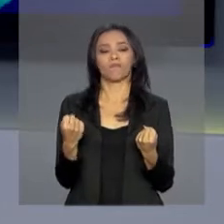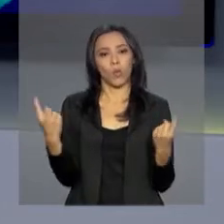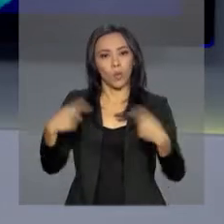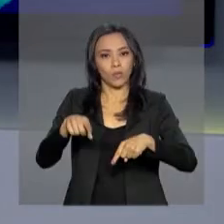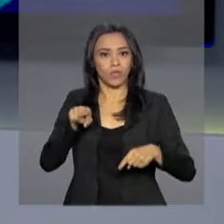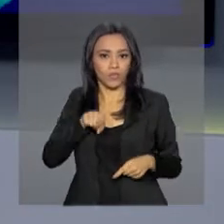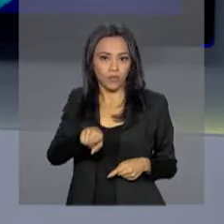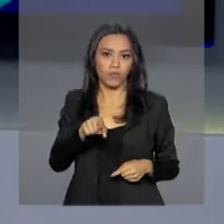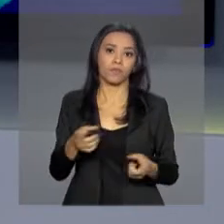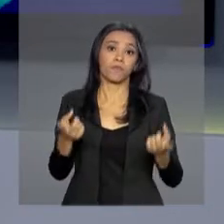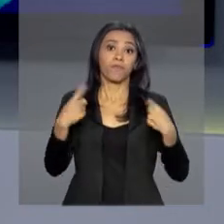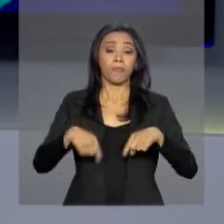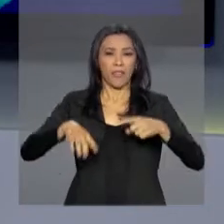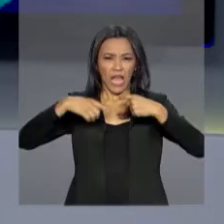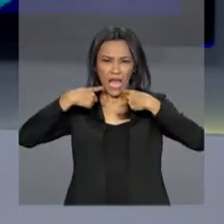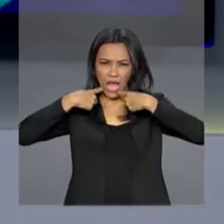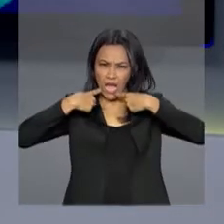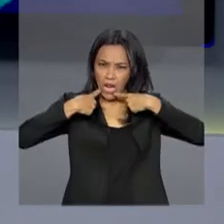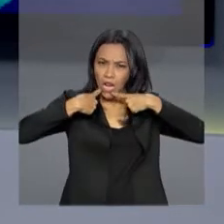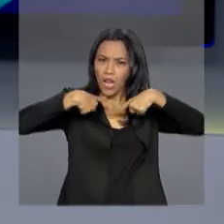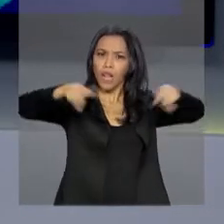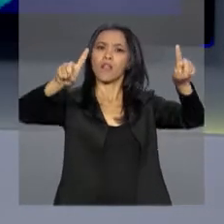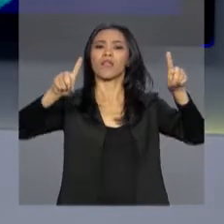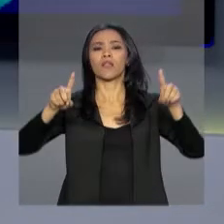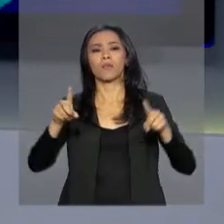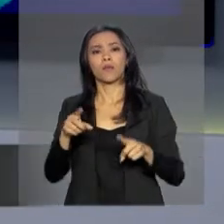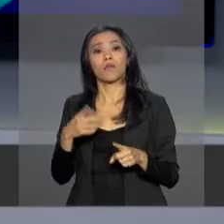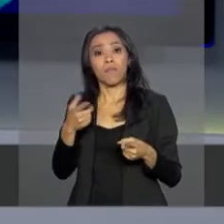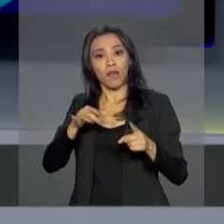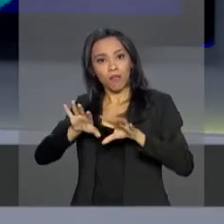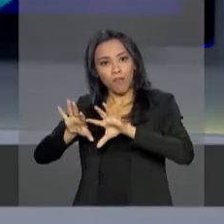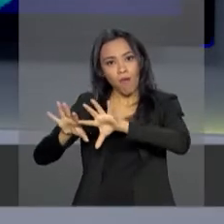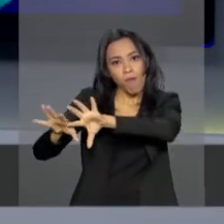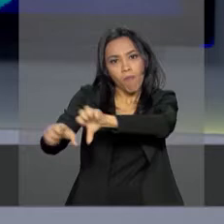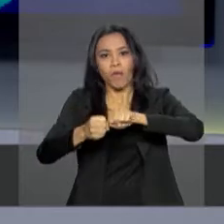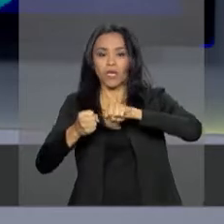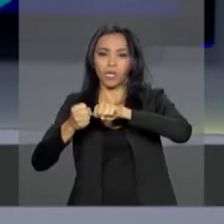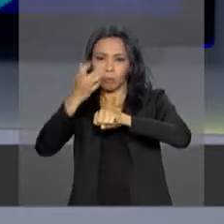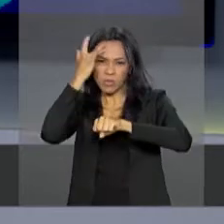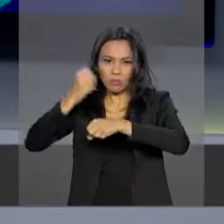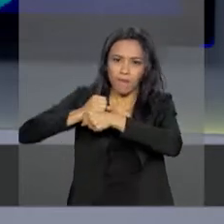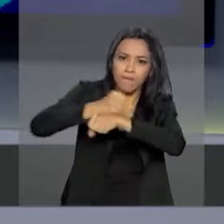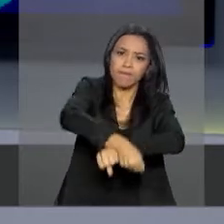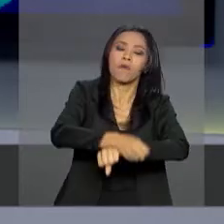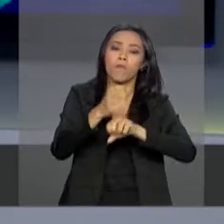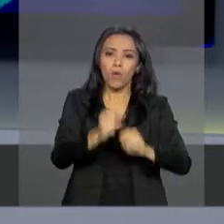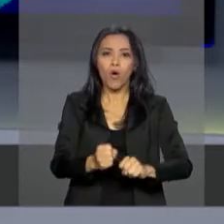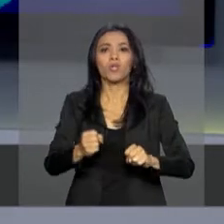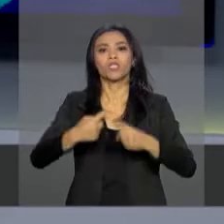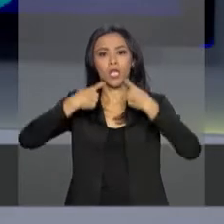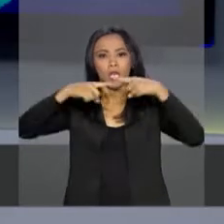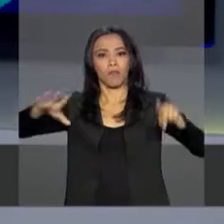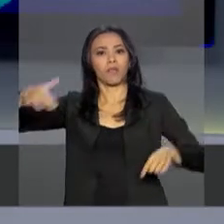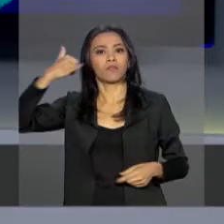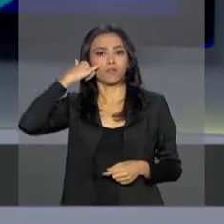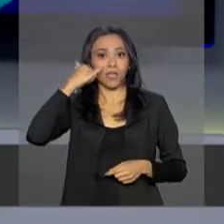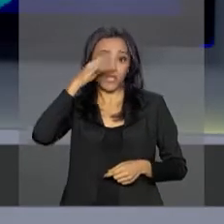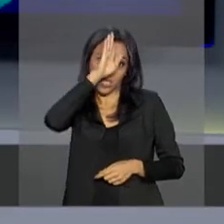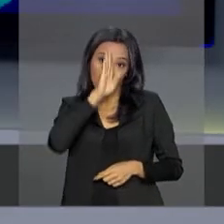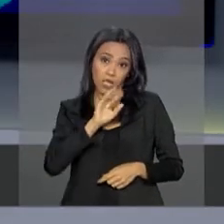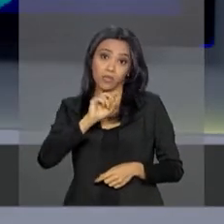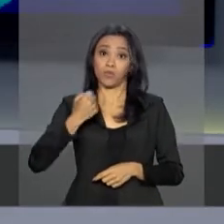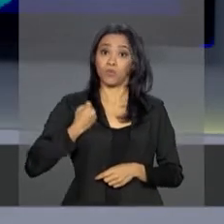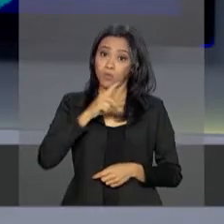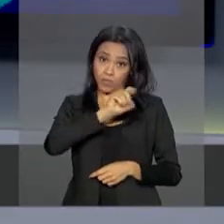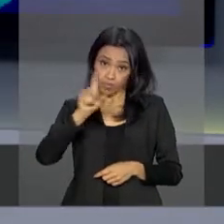denúncias sobre o tráfico de pessoas podem ser feitas pelos telefones do disque direitos humanos o disque 100 a ligação é de graça e